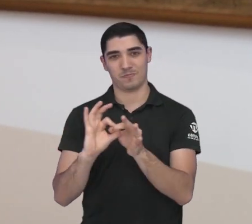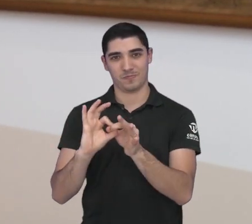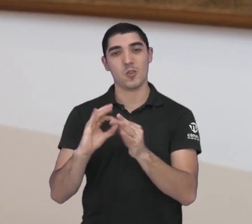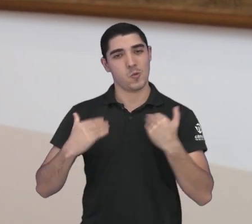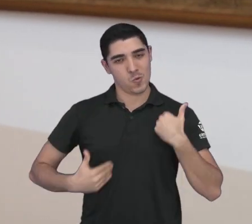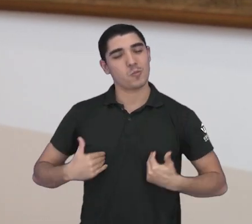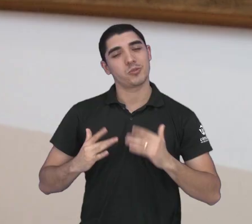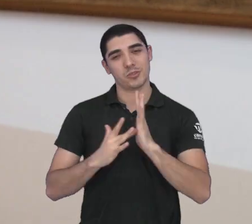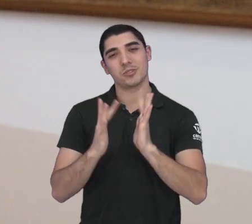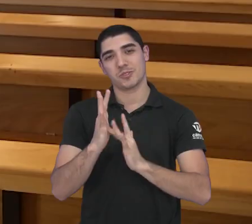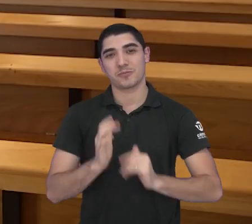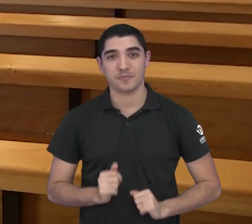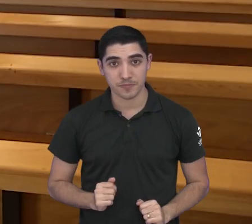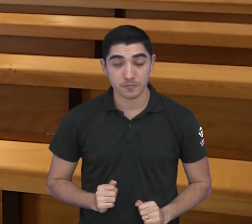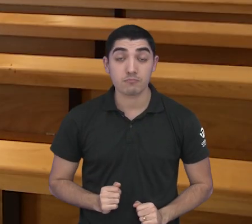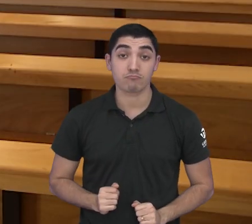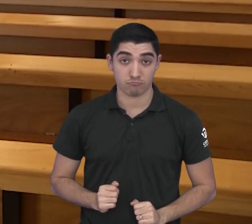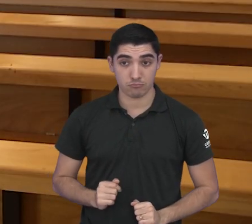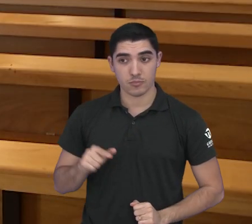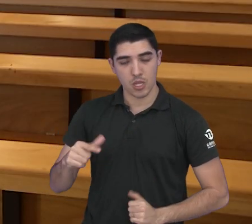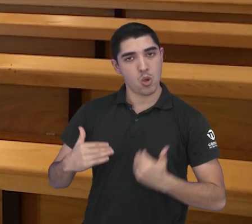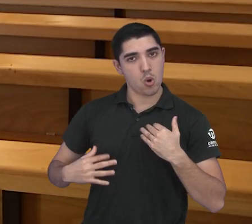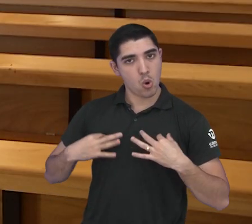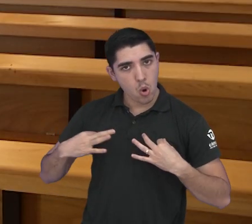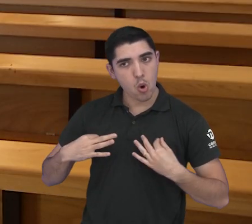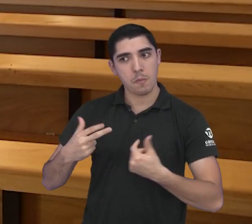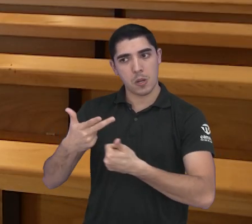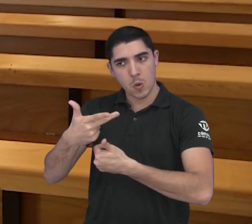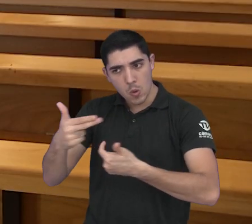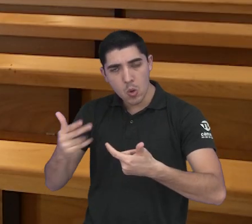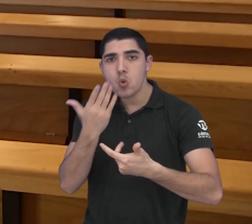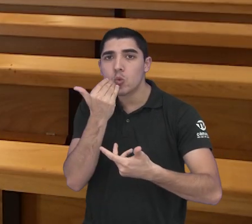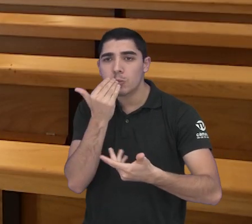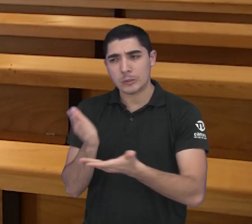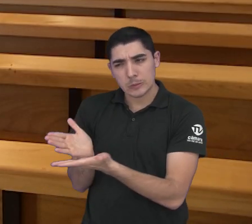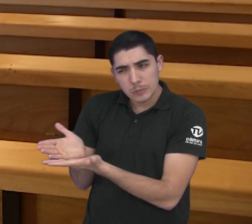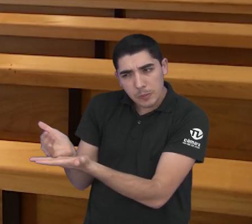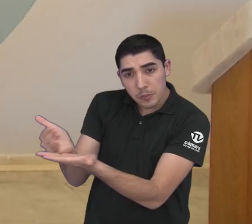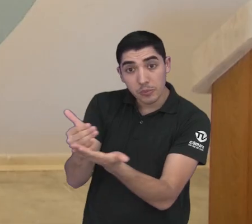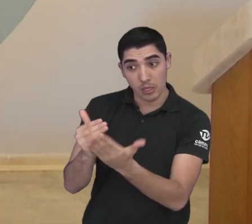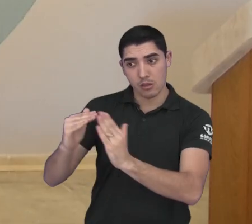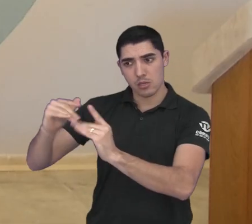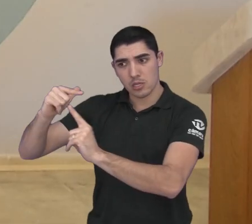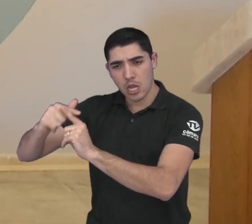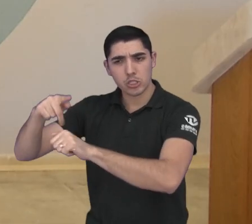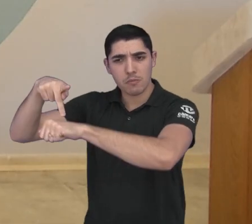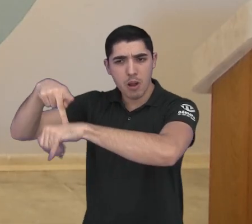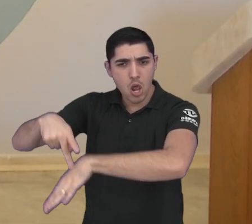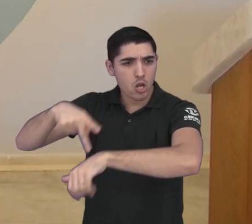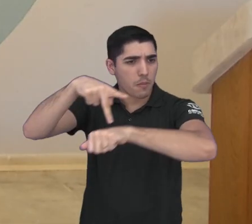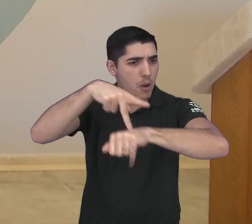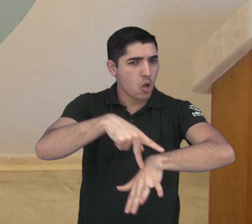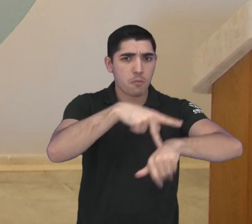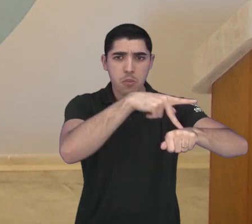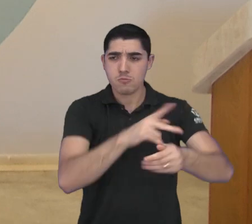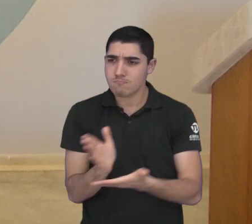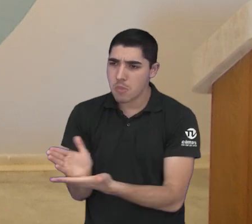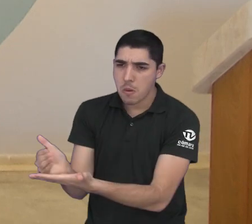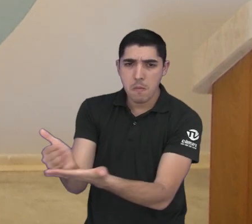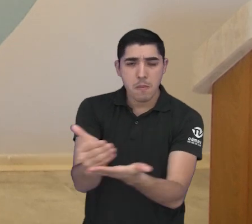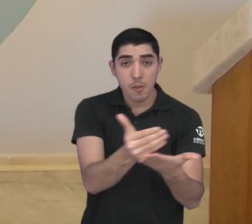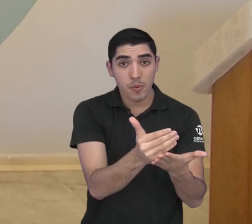e com o corpo de Cristo. Mas, além das ações de arrecadação de roupas e alimentos organizados por paróquias e outros